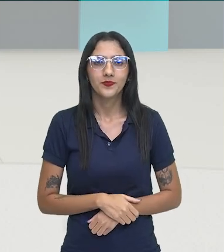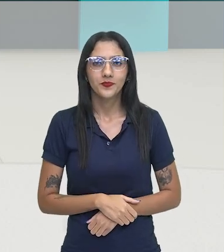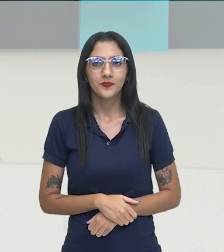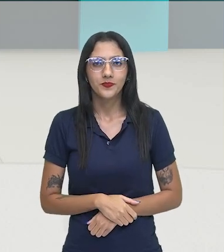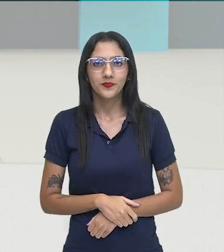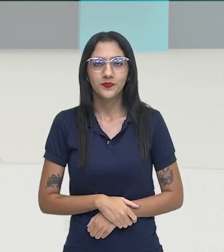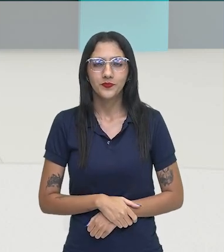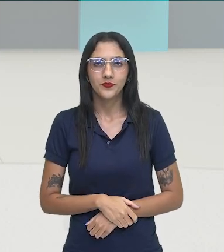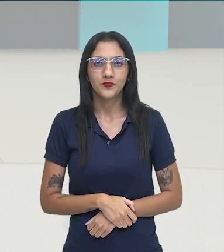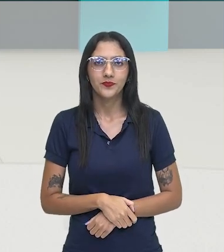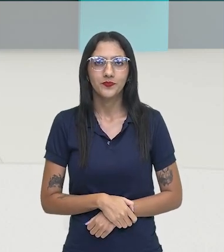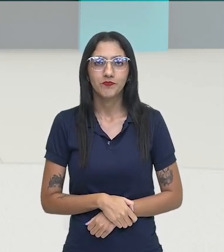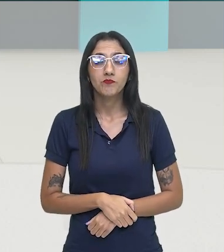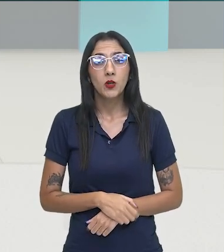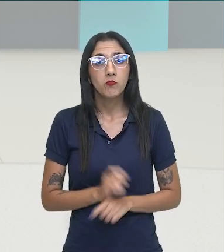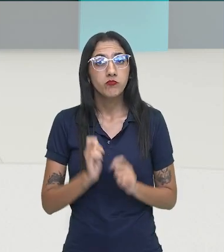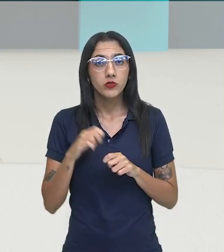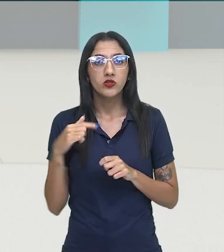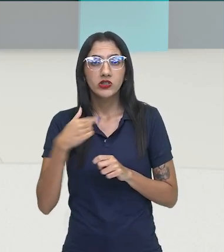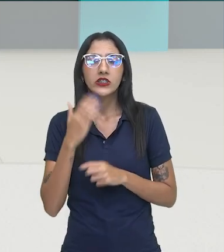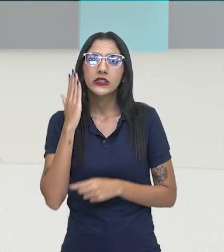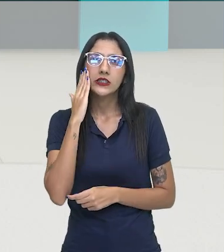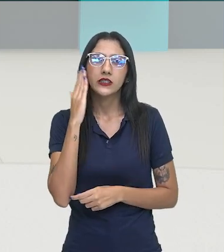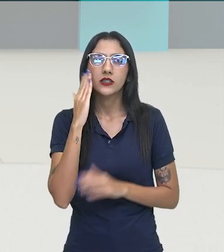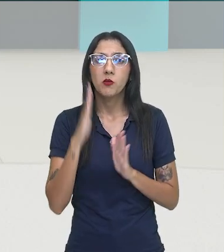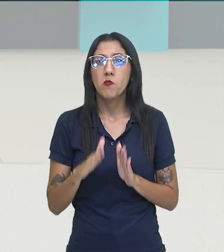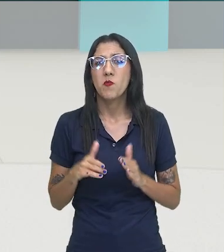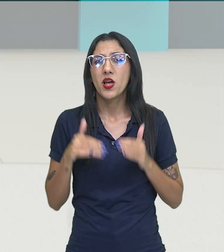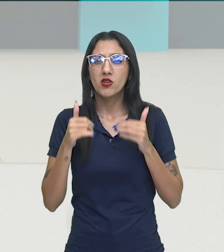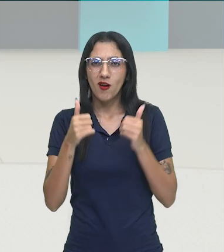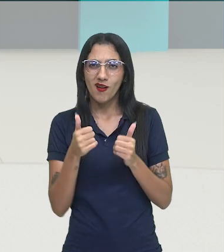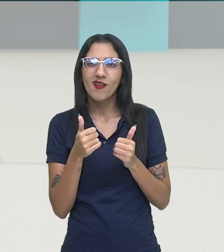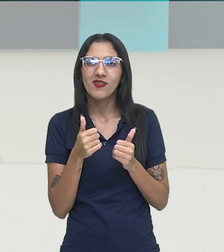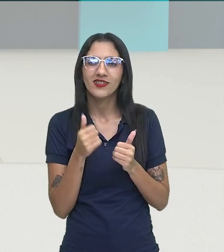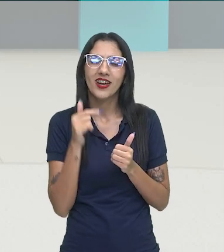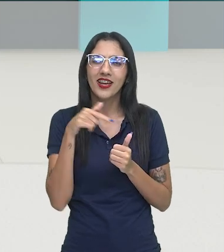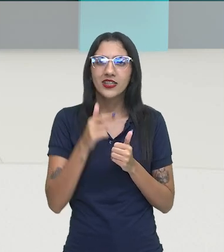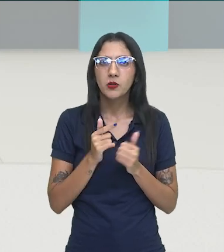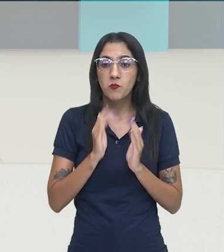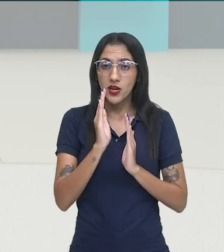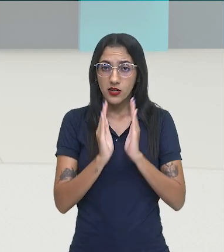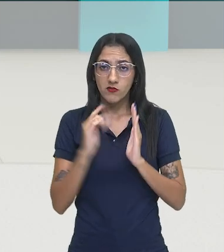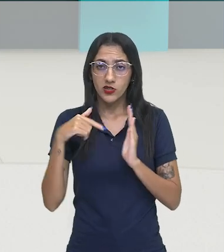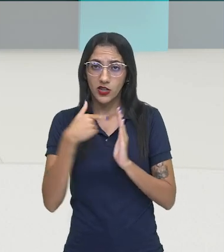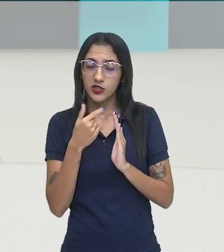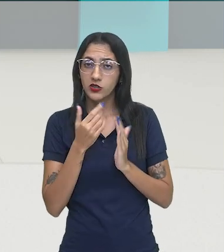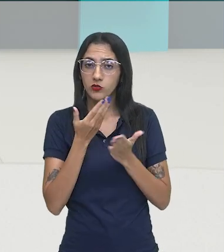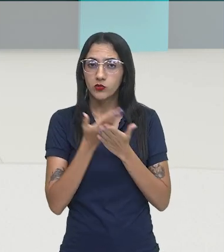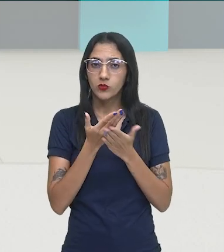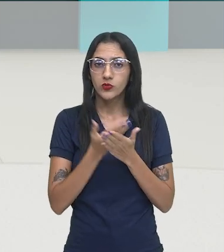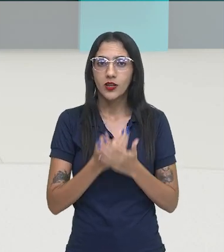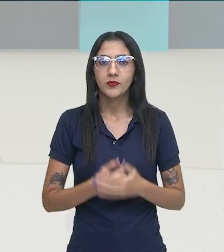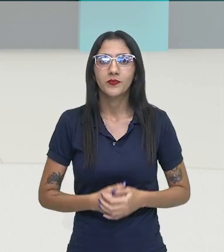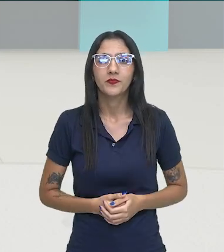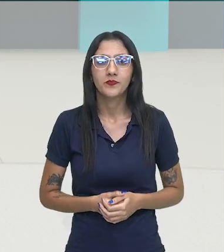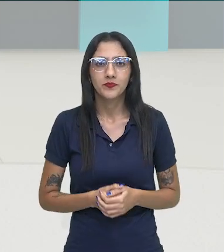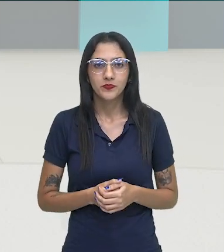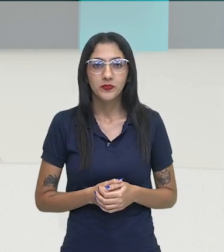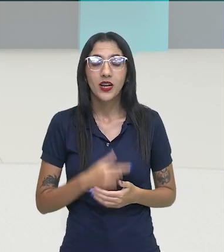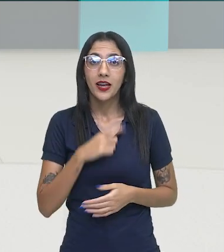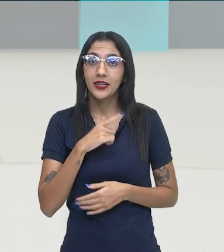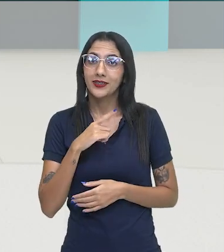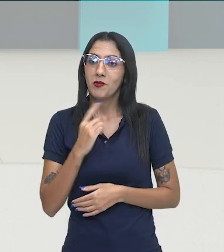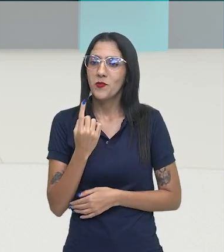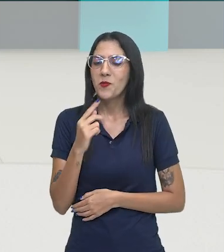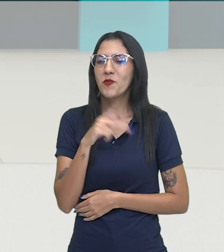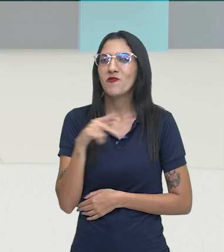Então, para a gente compreender melhor, né, esse movimento que iremos trabalhar, nós temos aqui a professora de